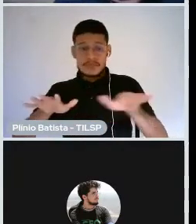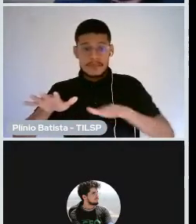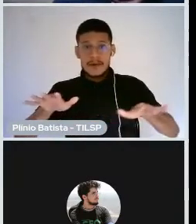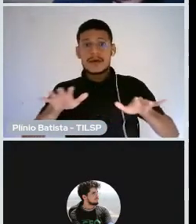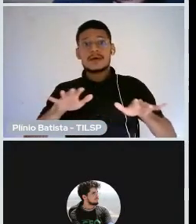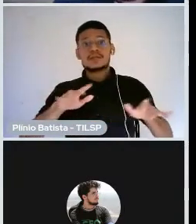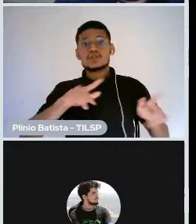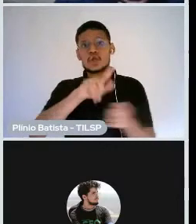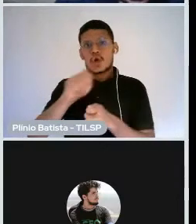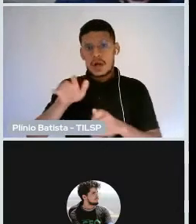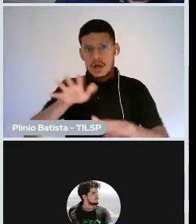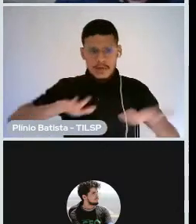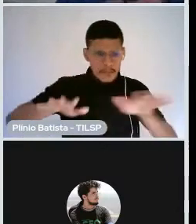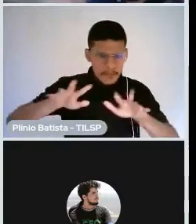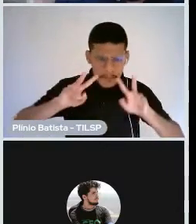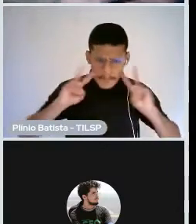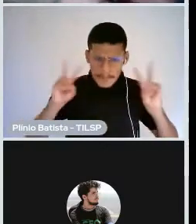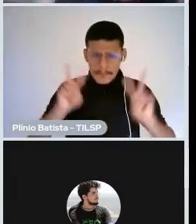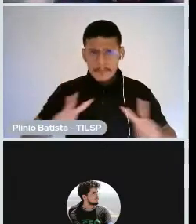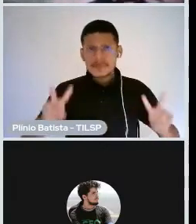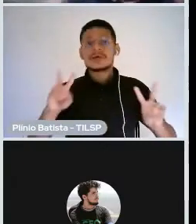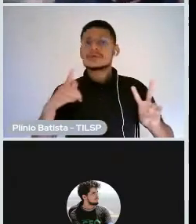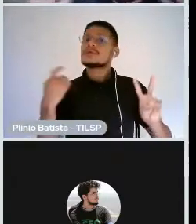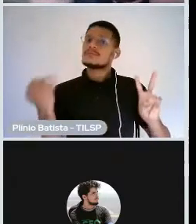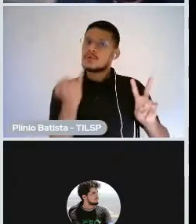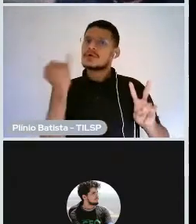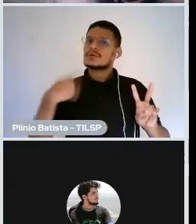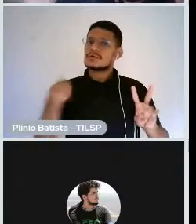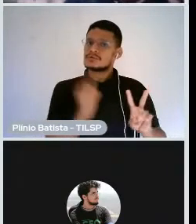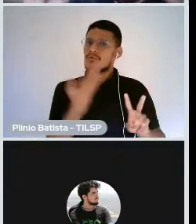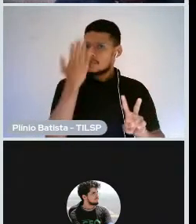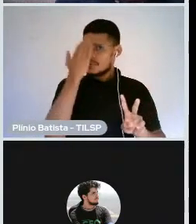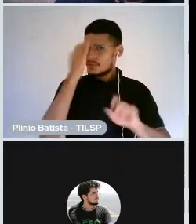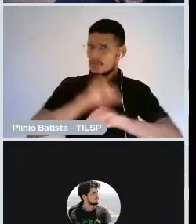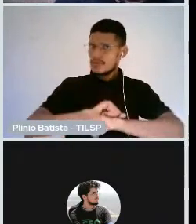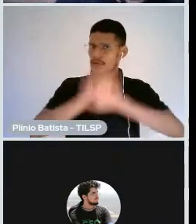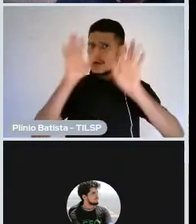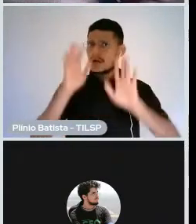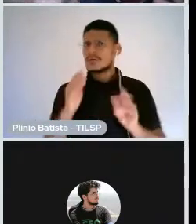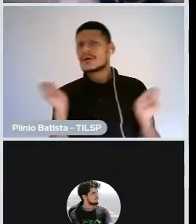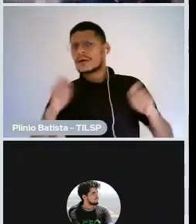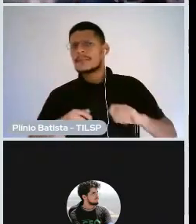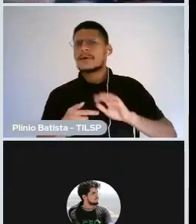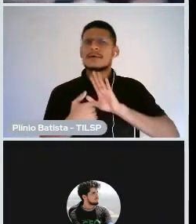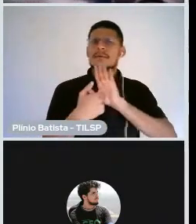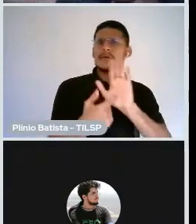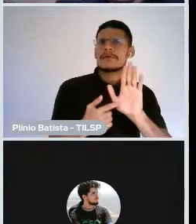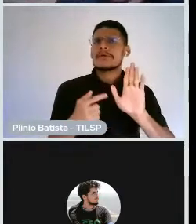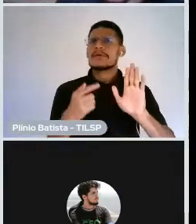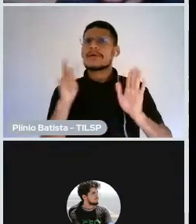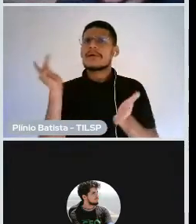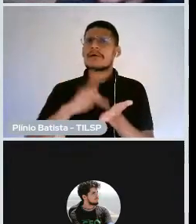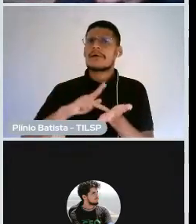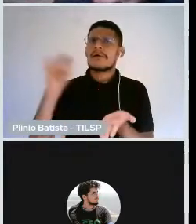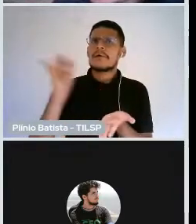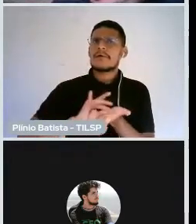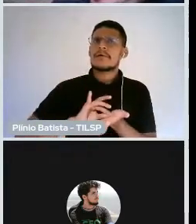essa noção para a gente poder entender o local que a gente vive, o mundo, não só a nossa realidade, mas o mundo como um